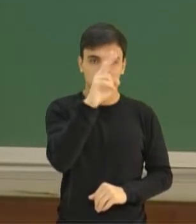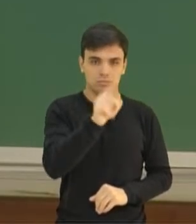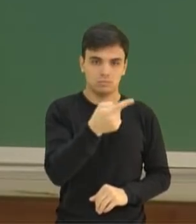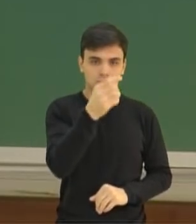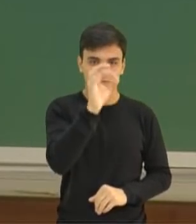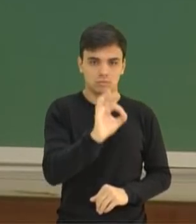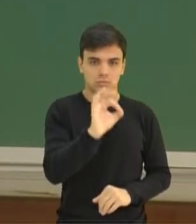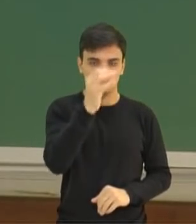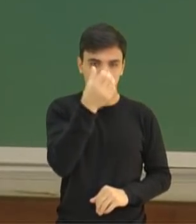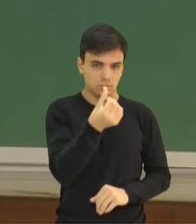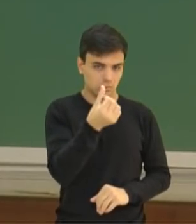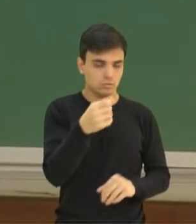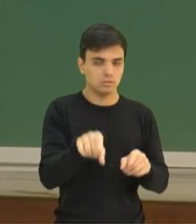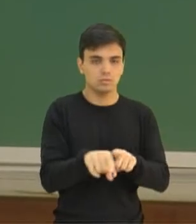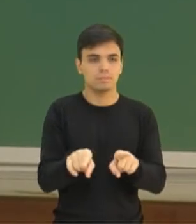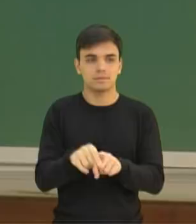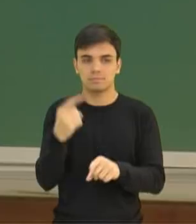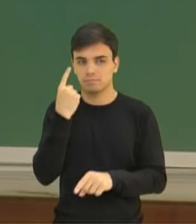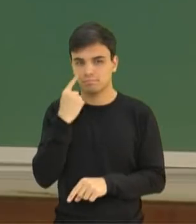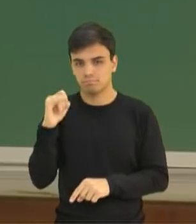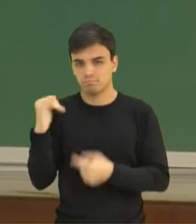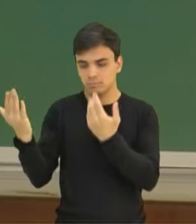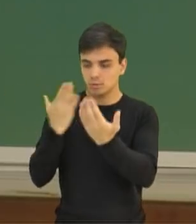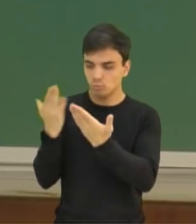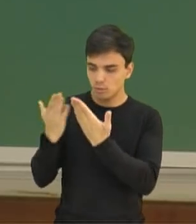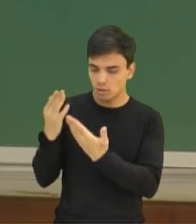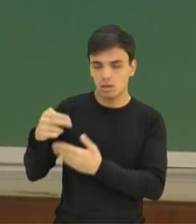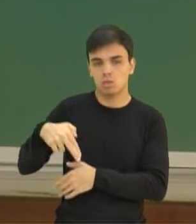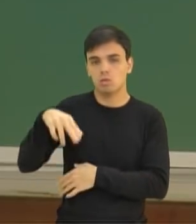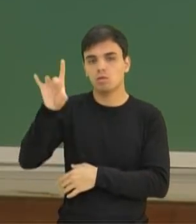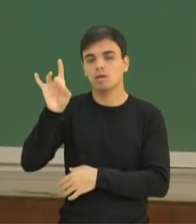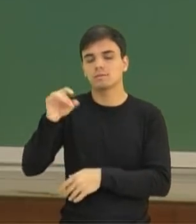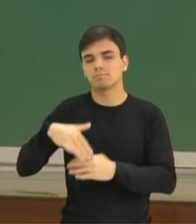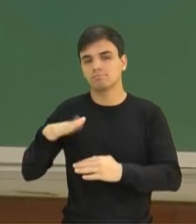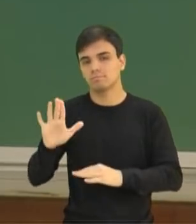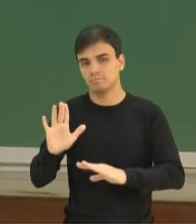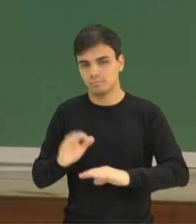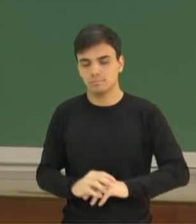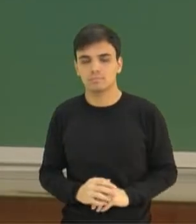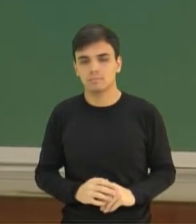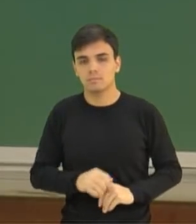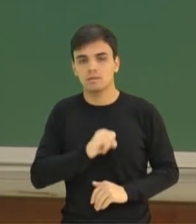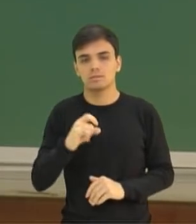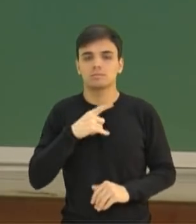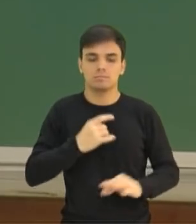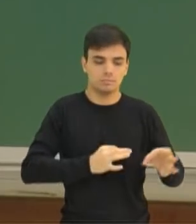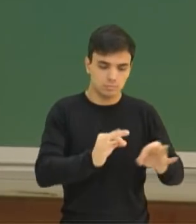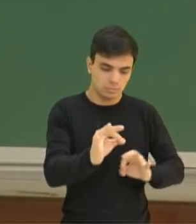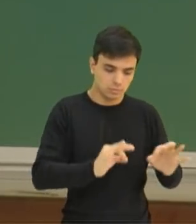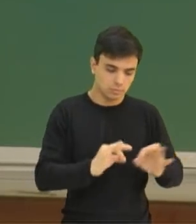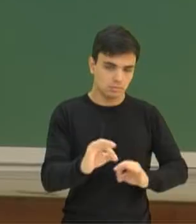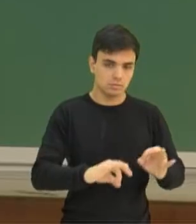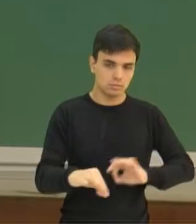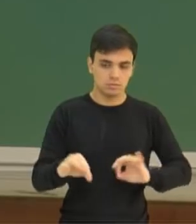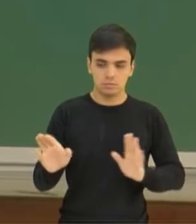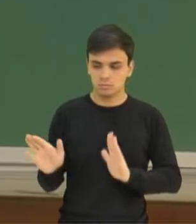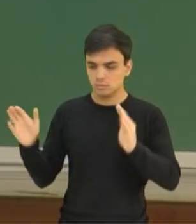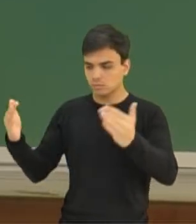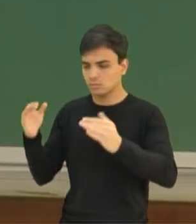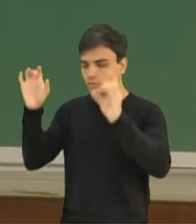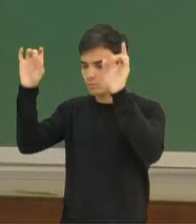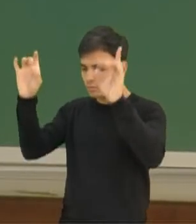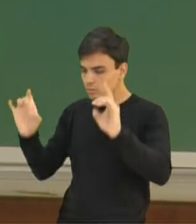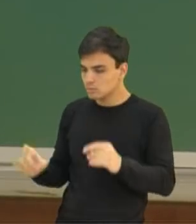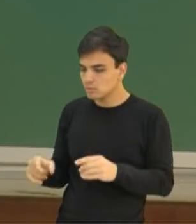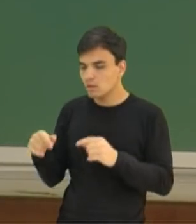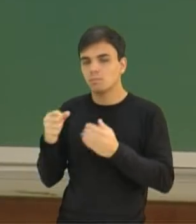bem menor se eu comparar com a região Nordeste. Então há necessidade ainda de programas, de um olhar especial ali para